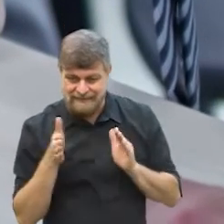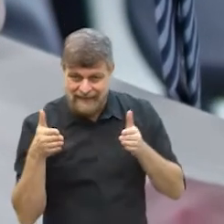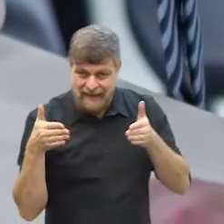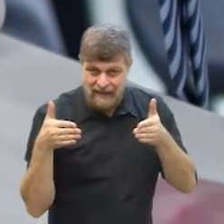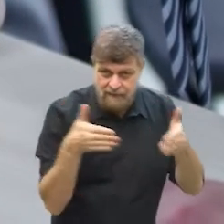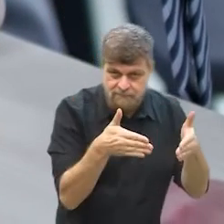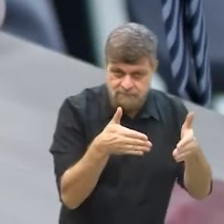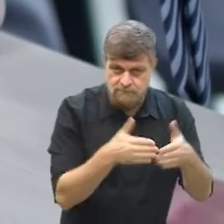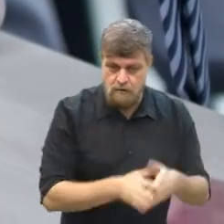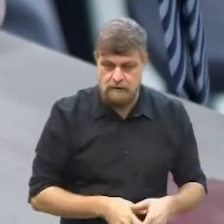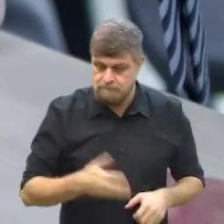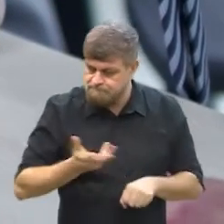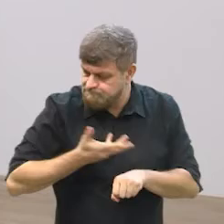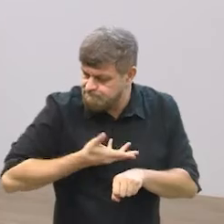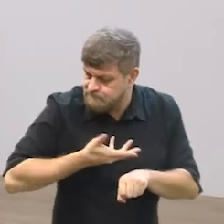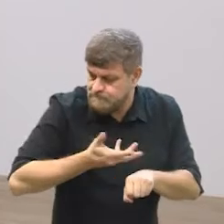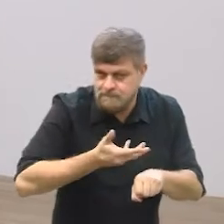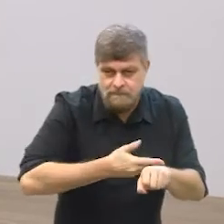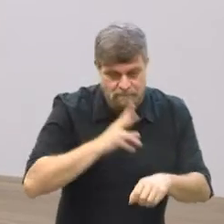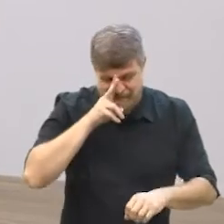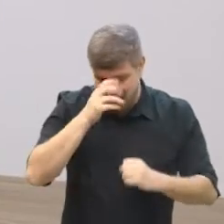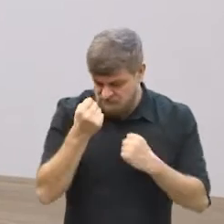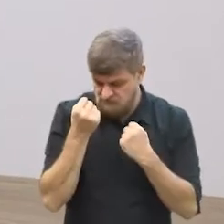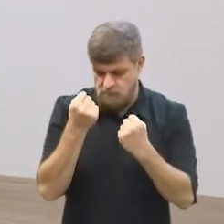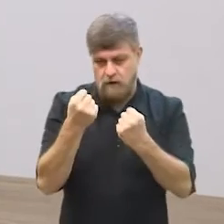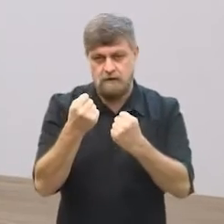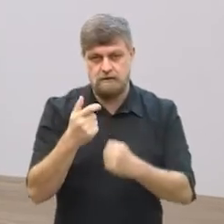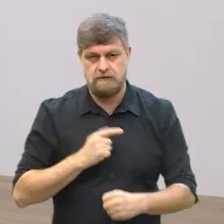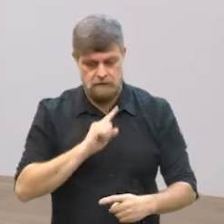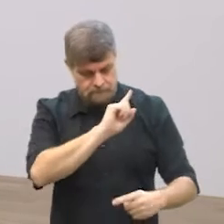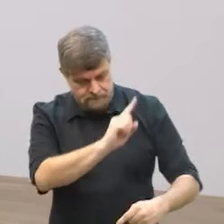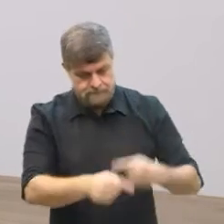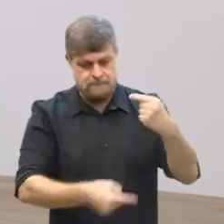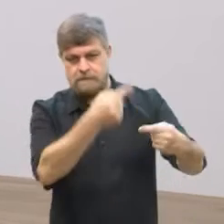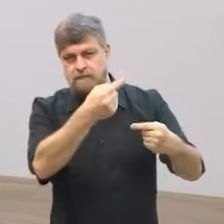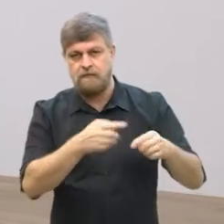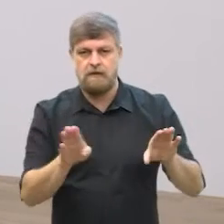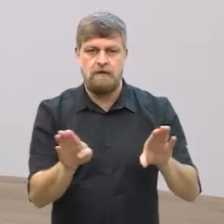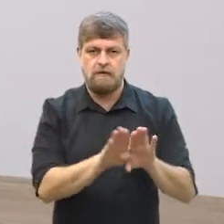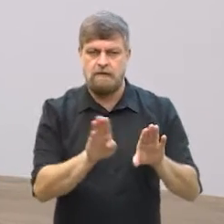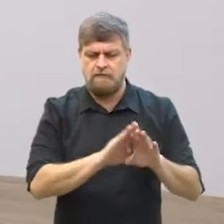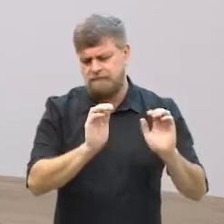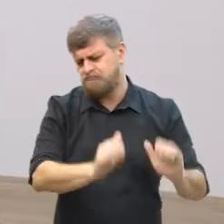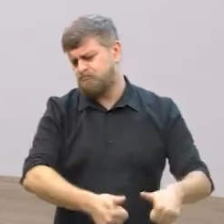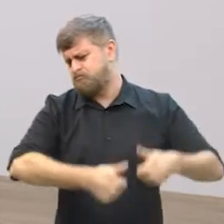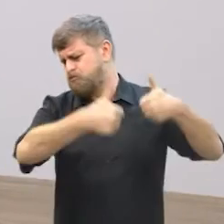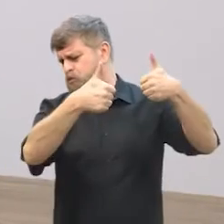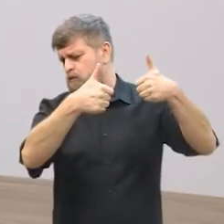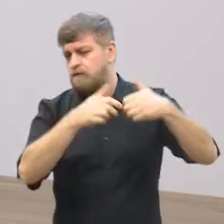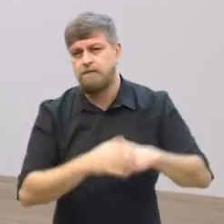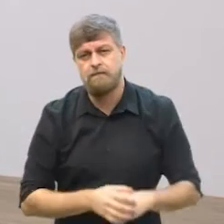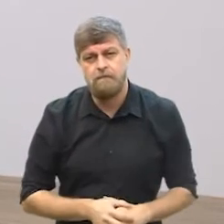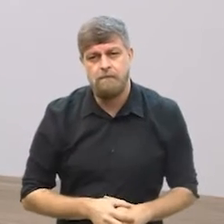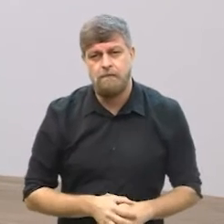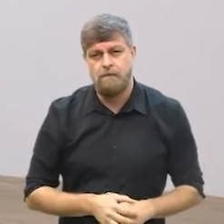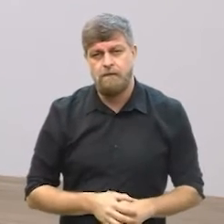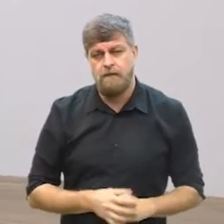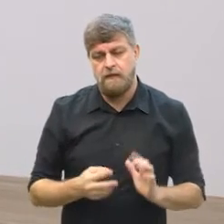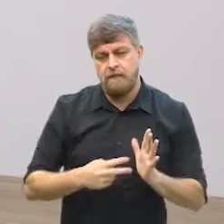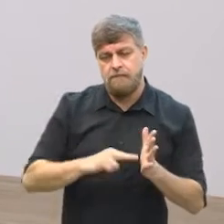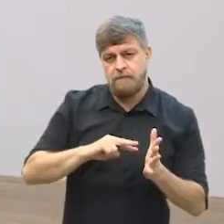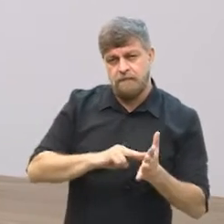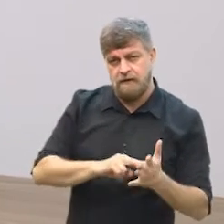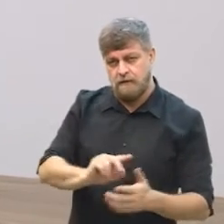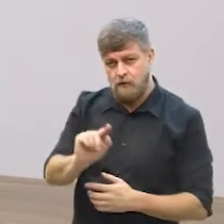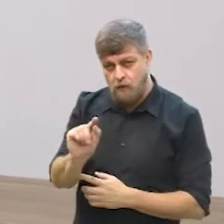torna mais potencializada e o resultado com ele também é muito mais potencializado. Por isso